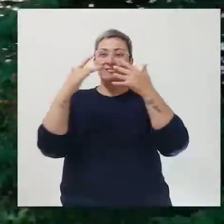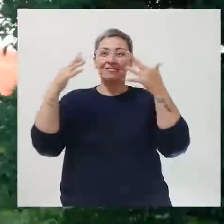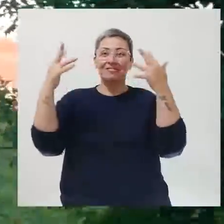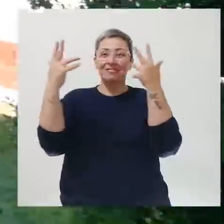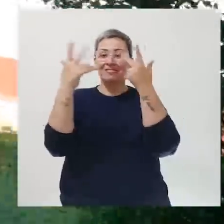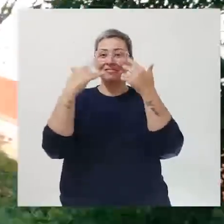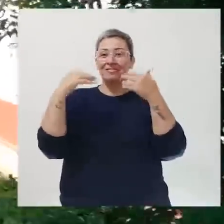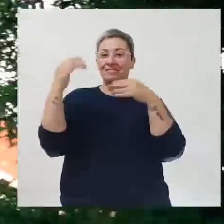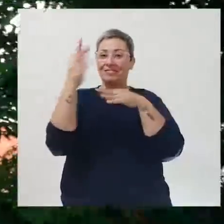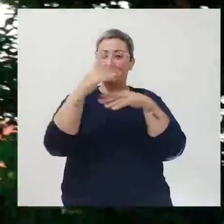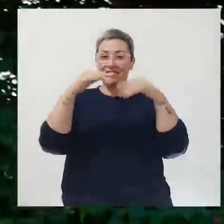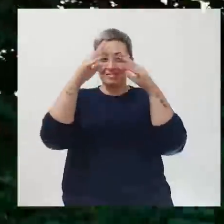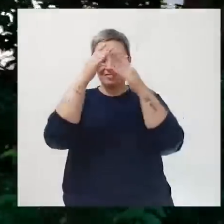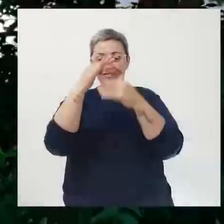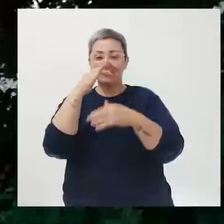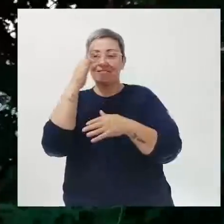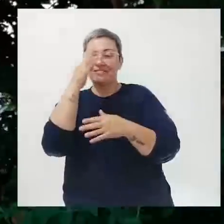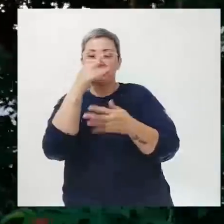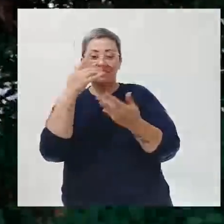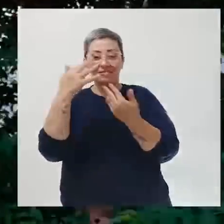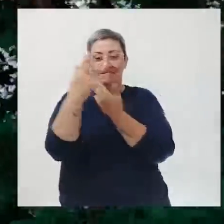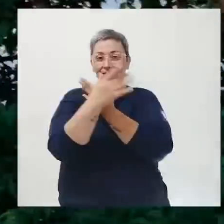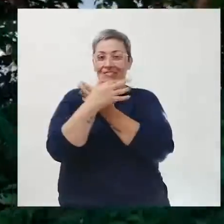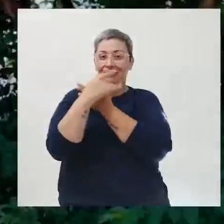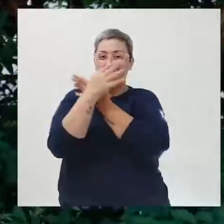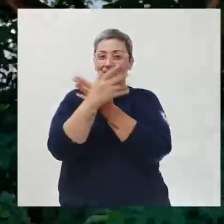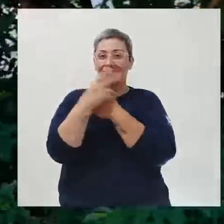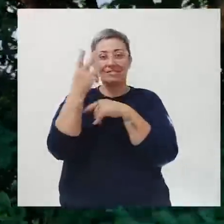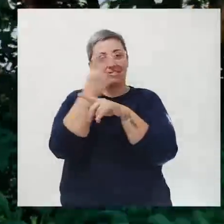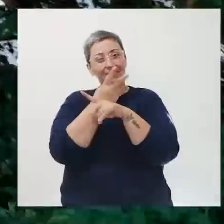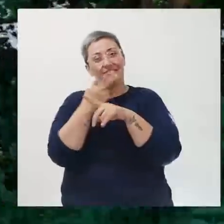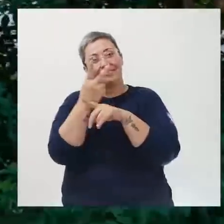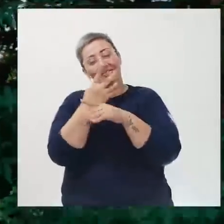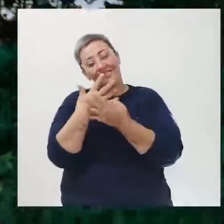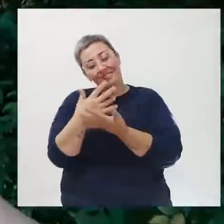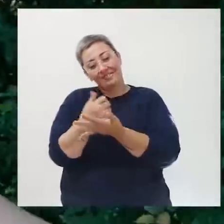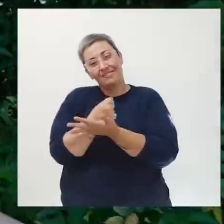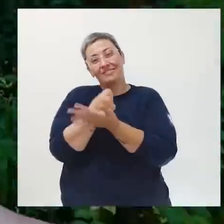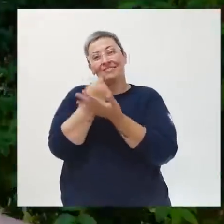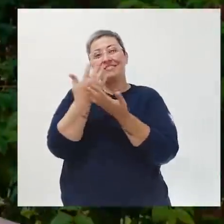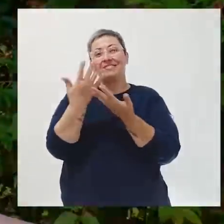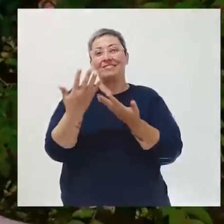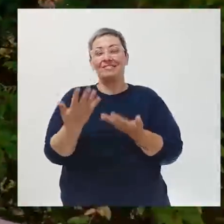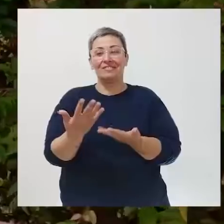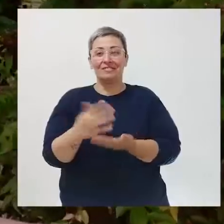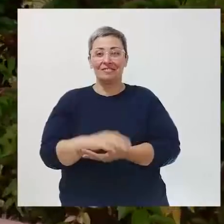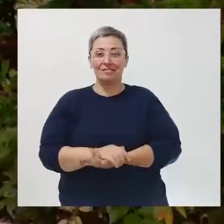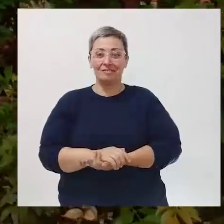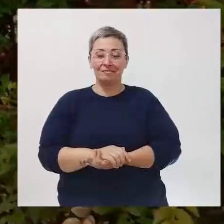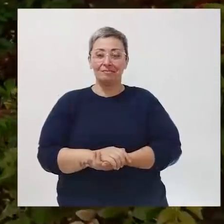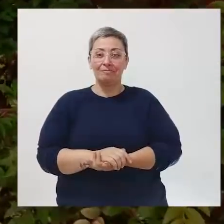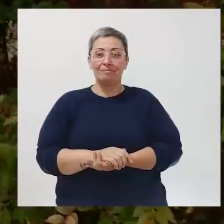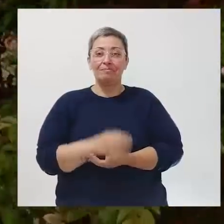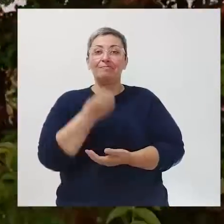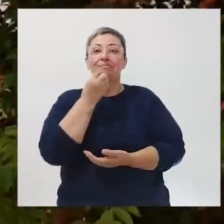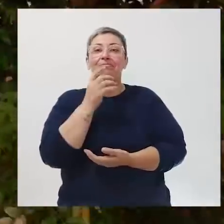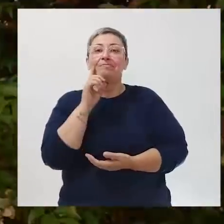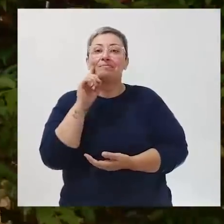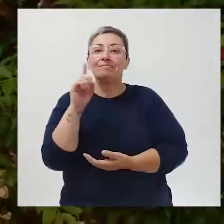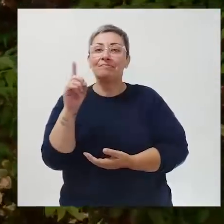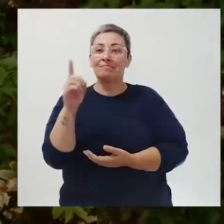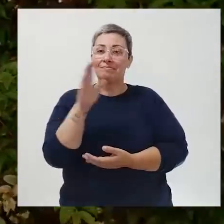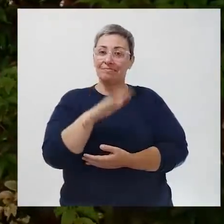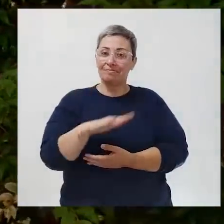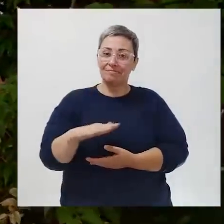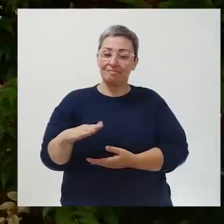feiticeira. Ando no meio das flores procurando quem me queira. Bom